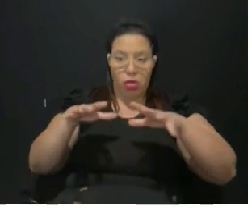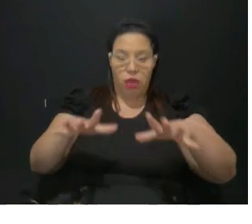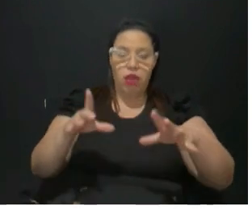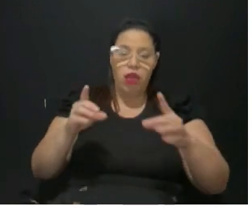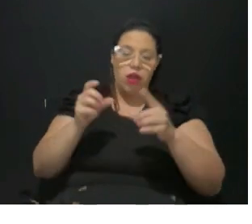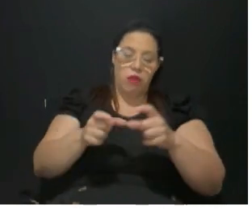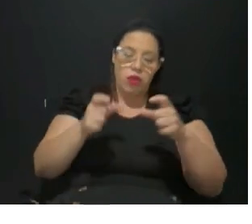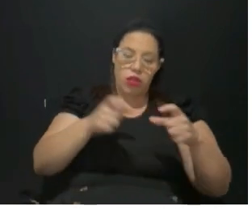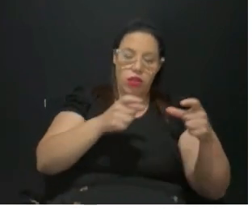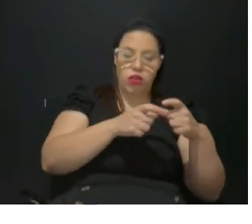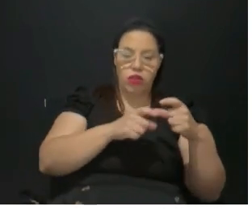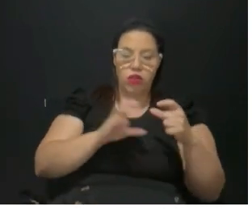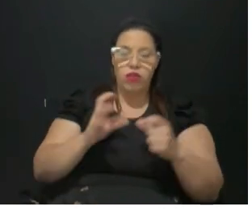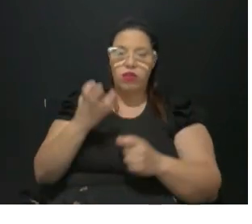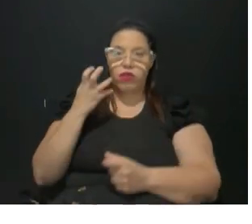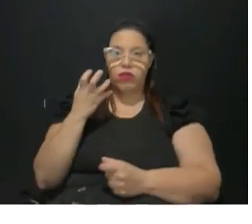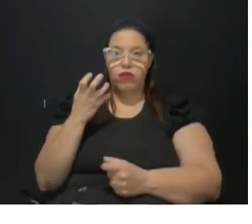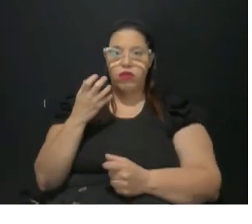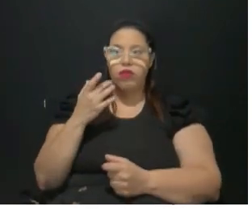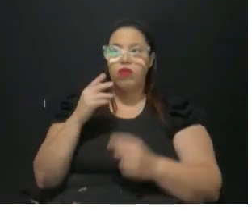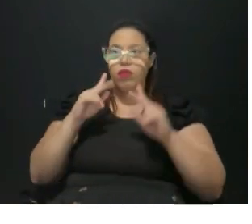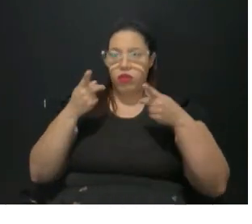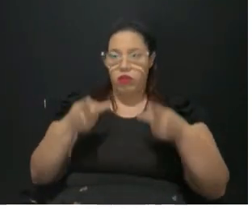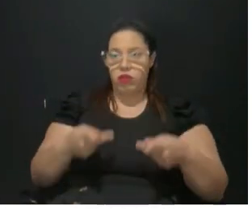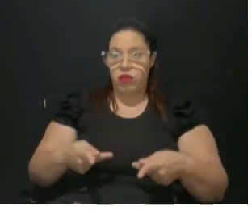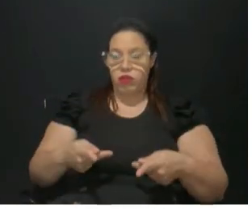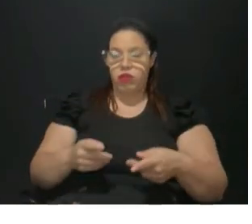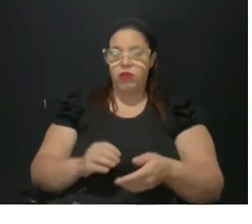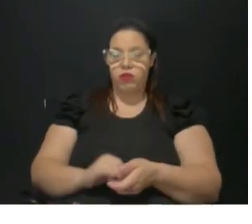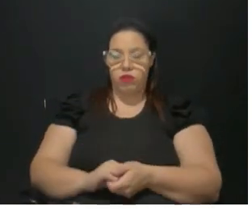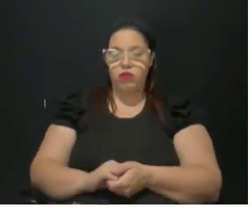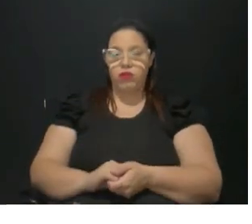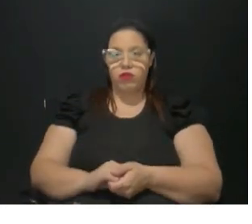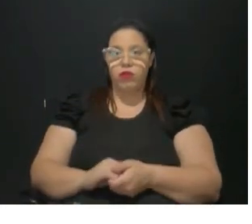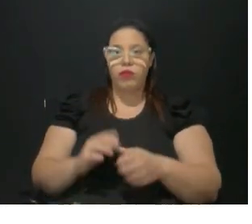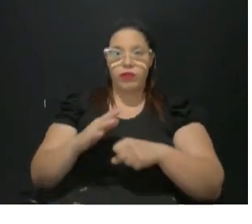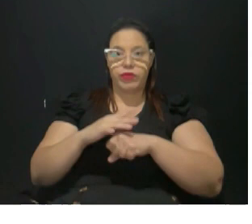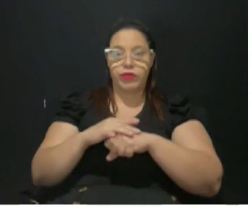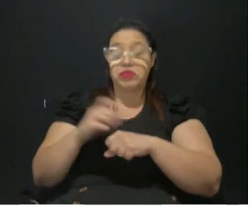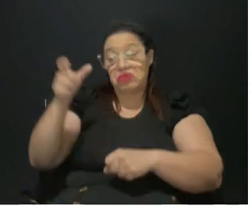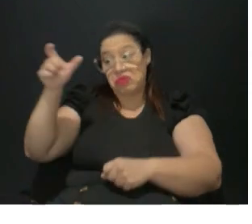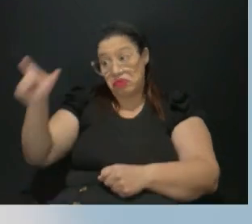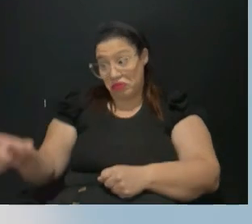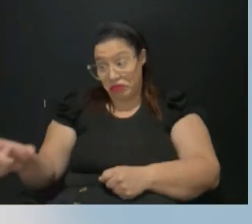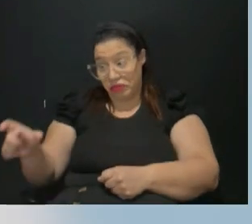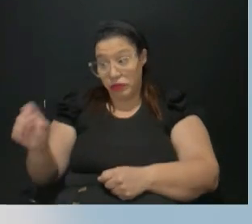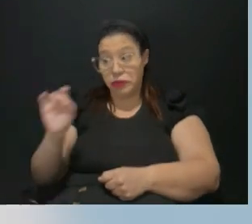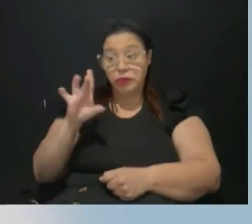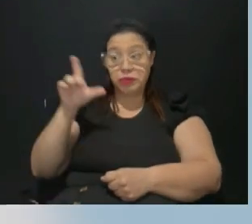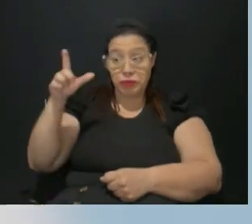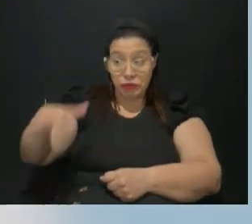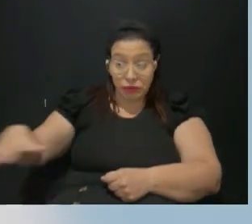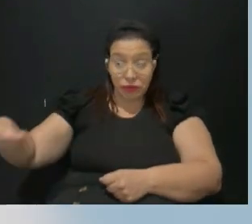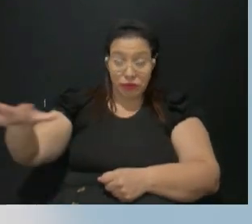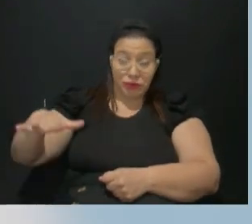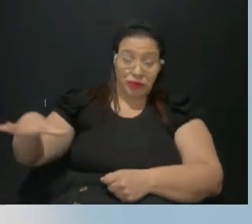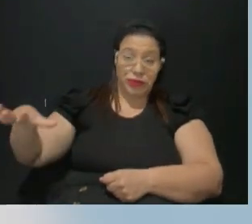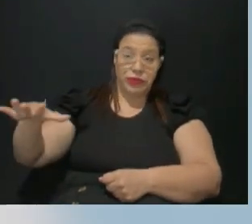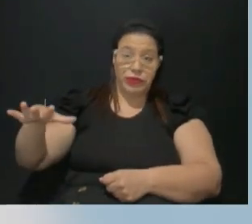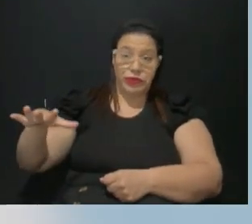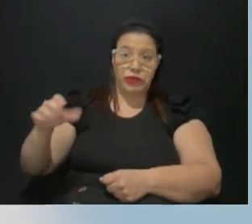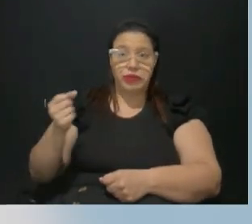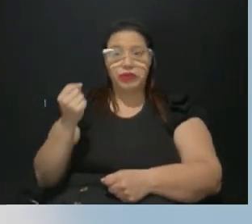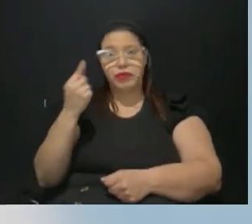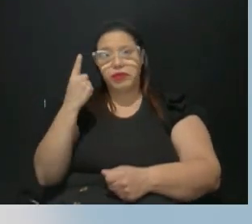pessoa a pessoa e causar mais casos em humanos. E era, então, uma doença localizada ali na região,